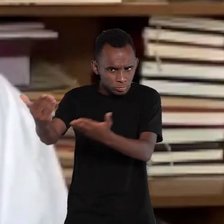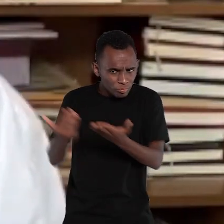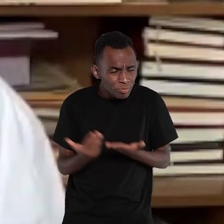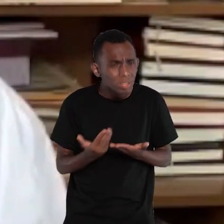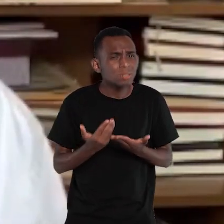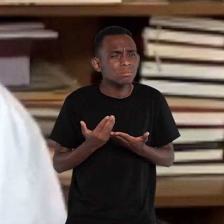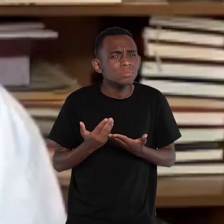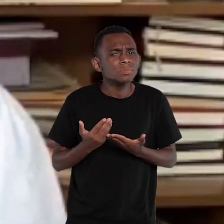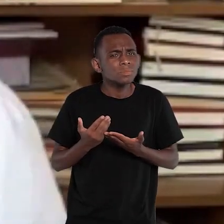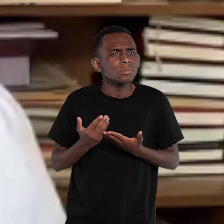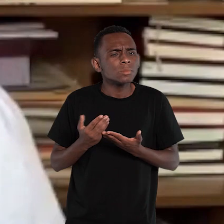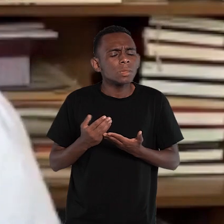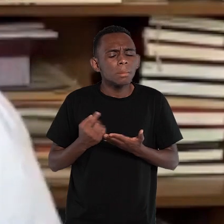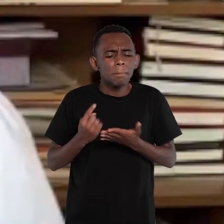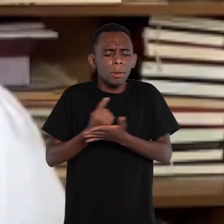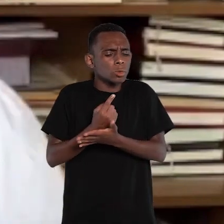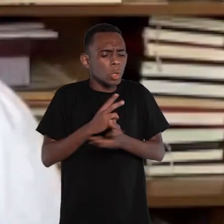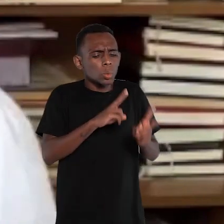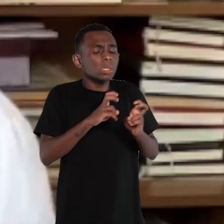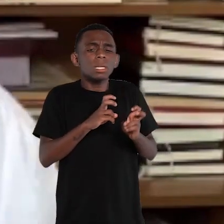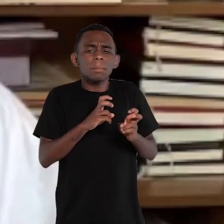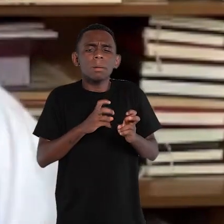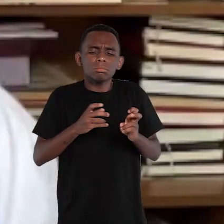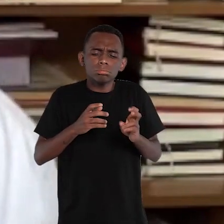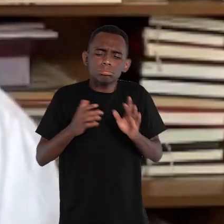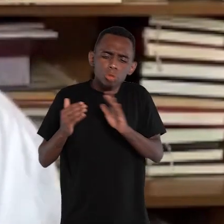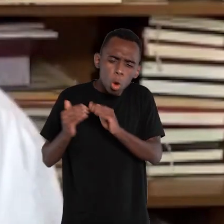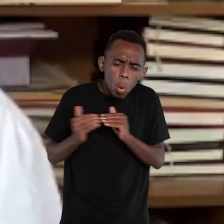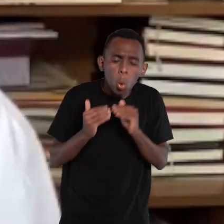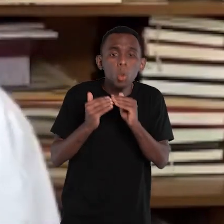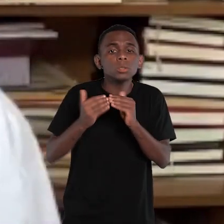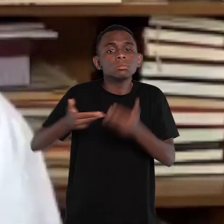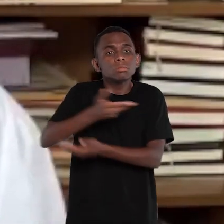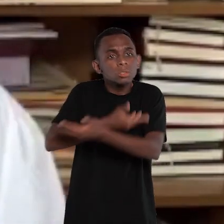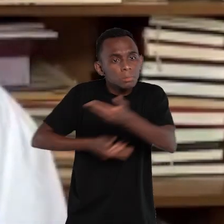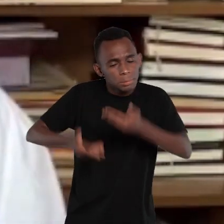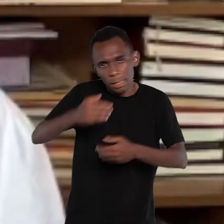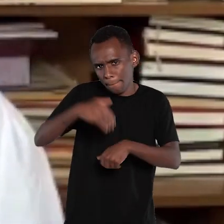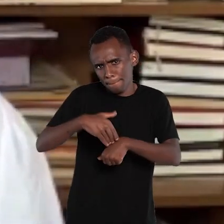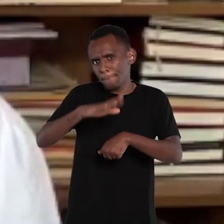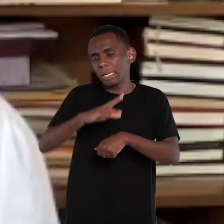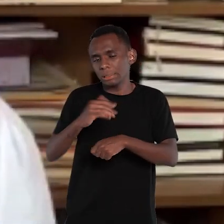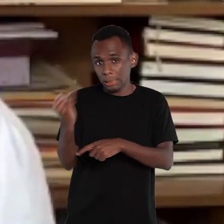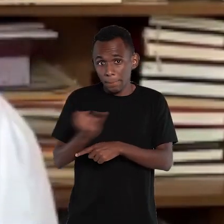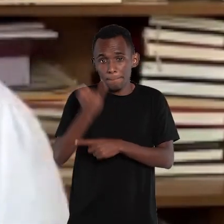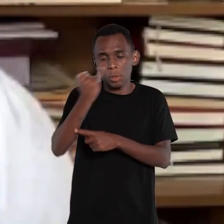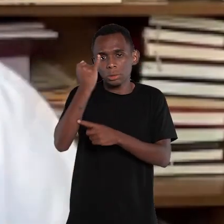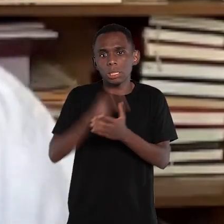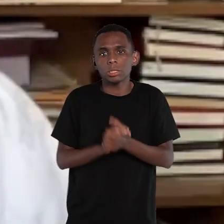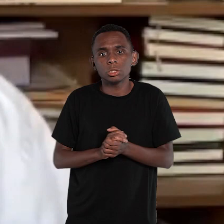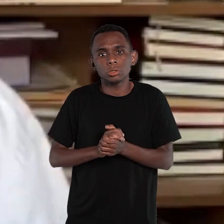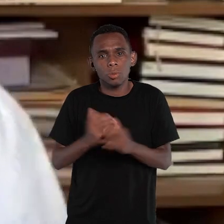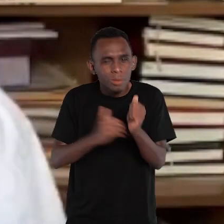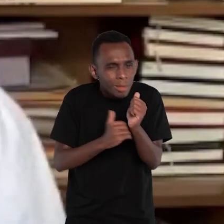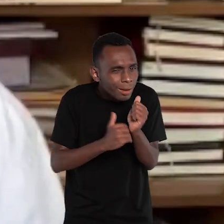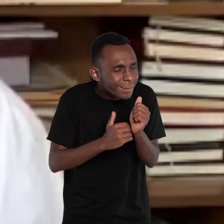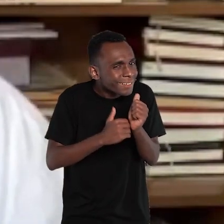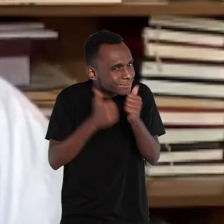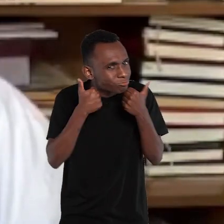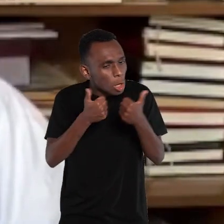disse: põe isso aí no título do livro. E realmente ele tinha razão, é muito mais efetivo e misterioso,